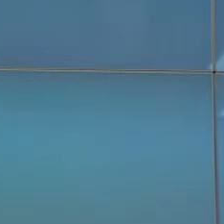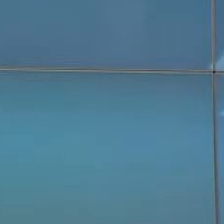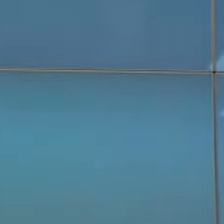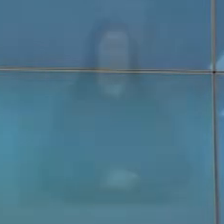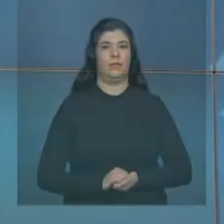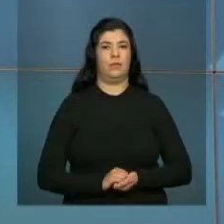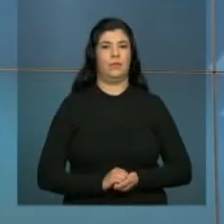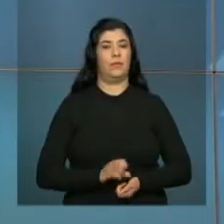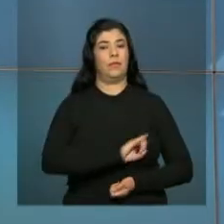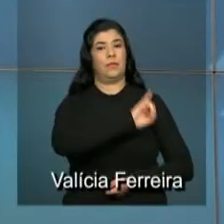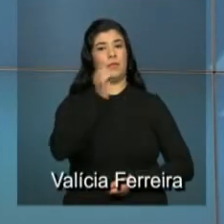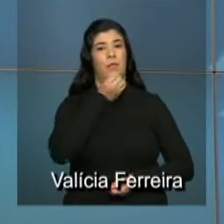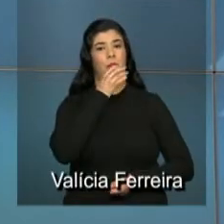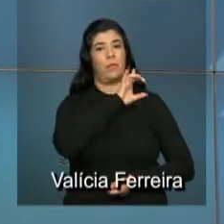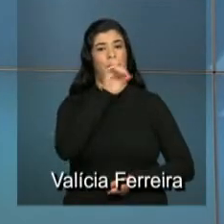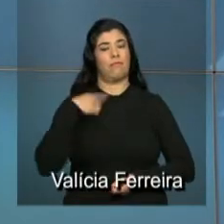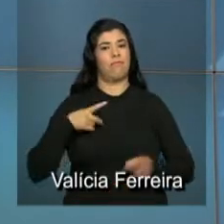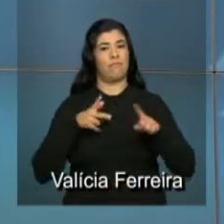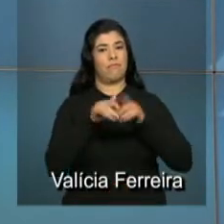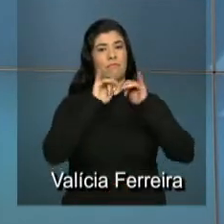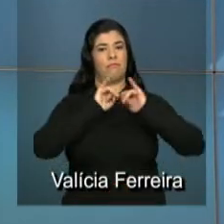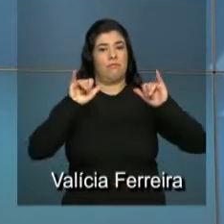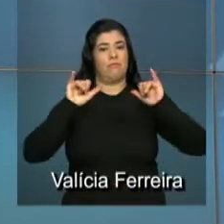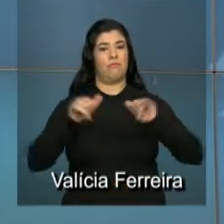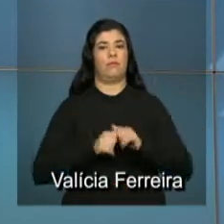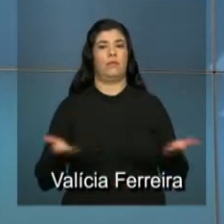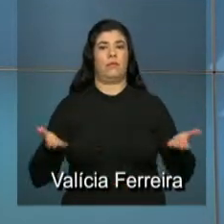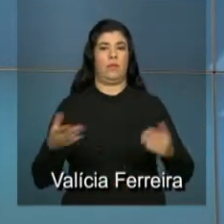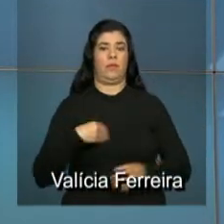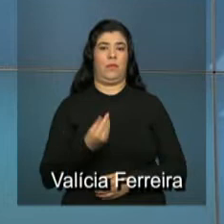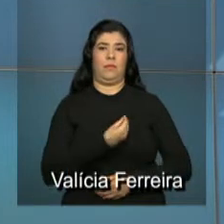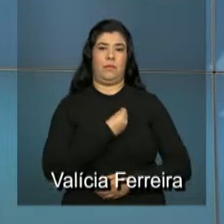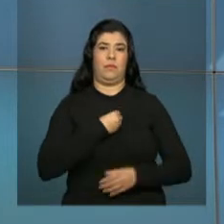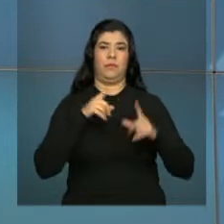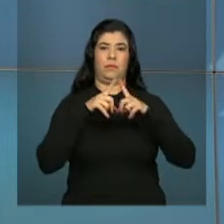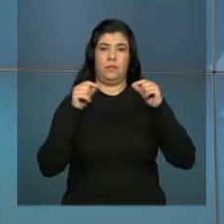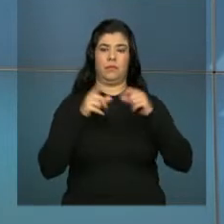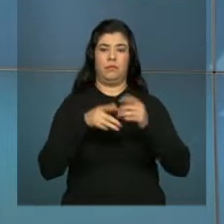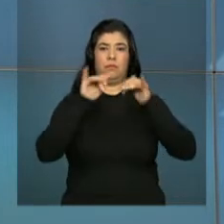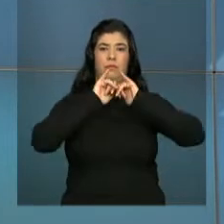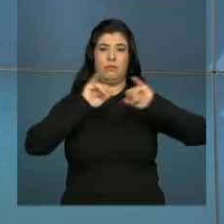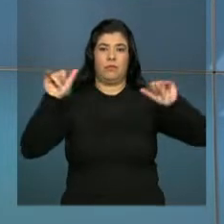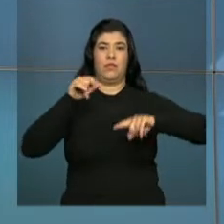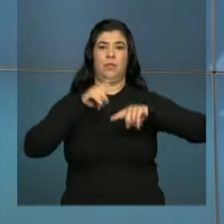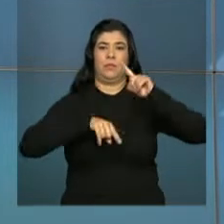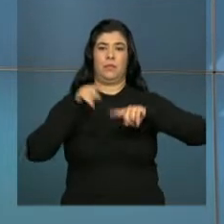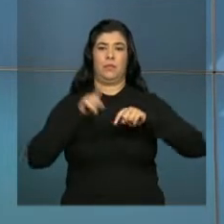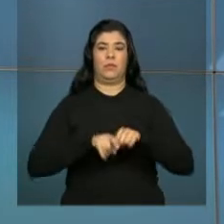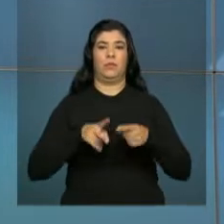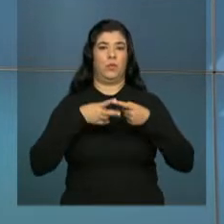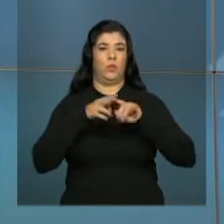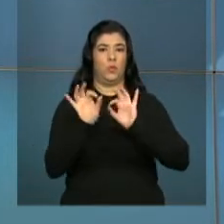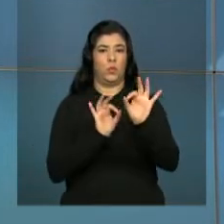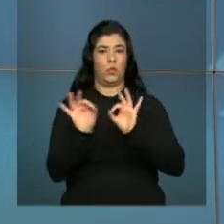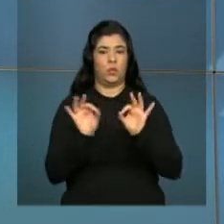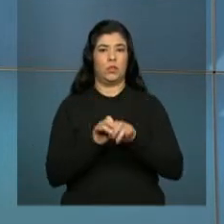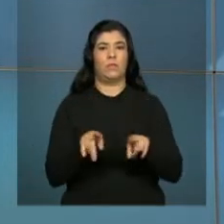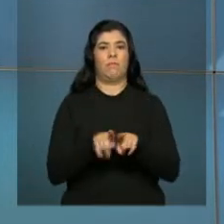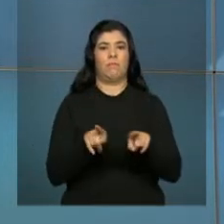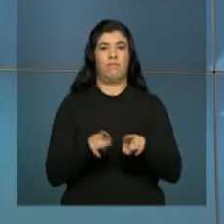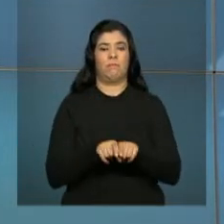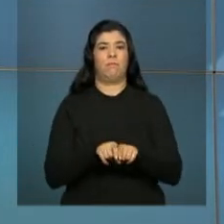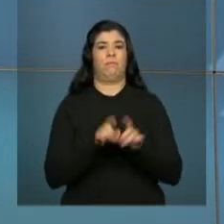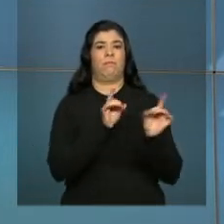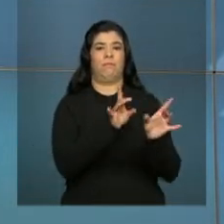Olá bom dia interrompemos a programação para transmitir ao vivo de Brasília o anúncio de medidas para o reajuste e